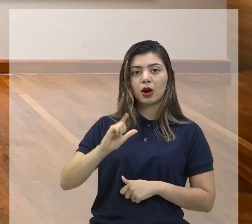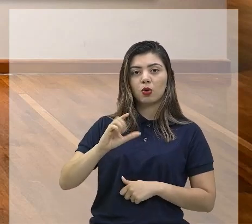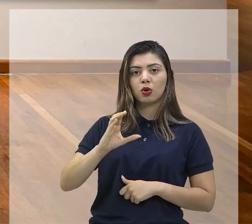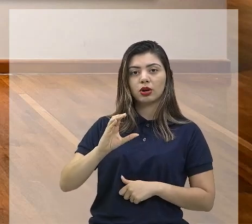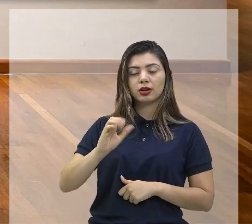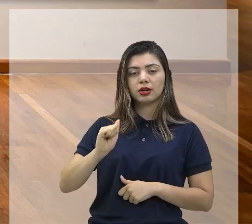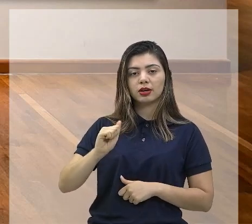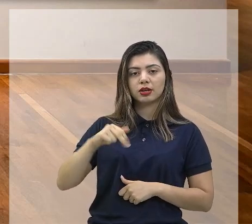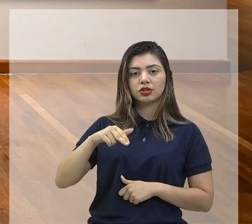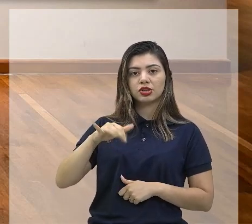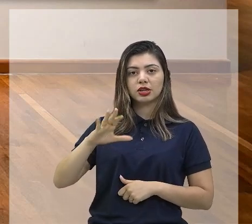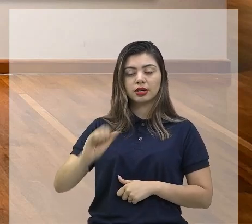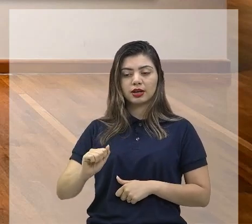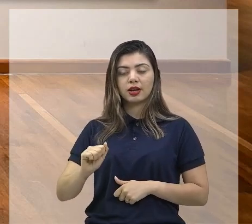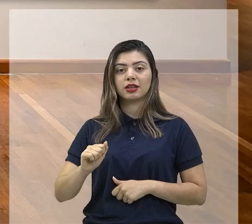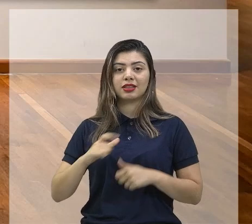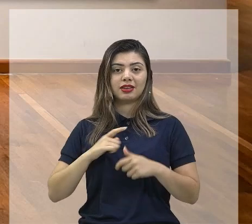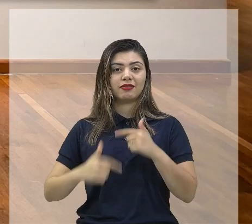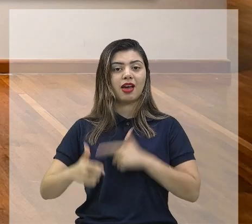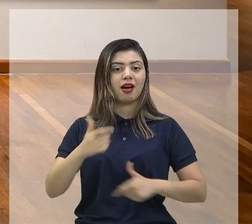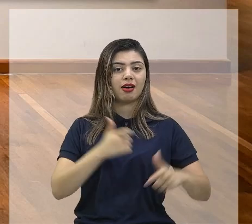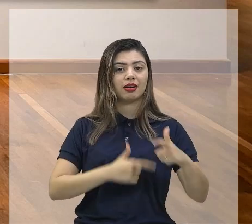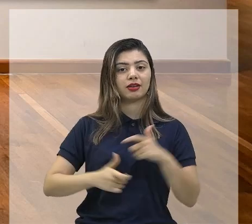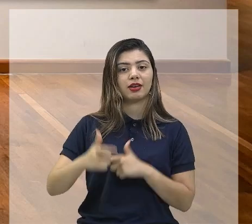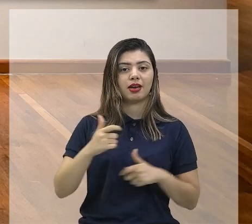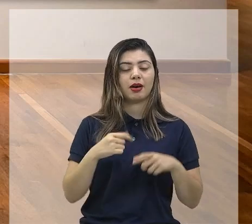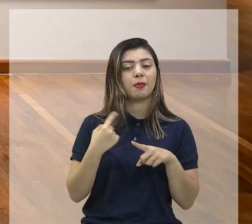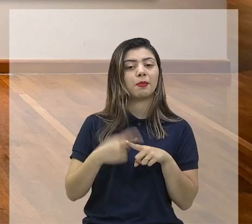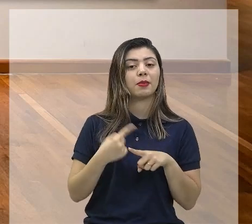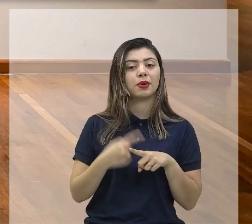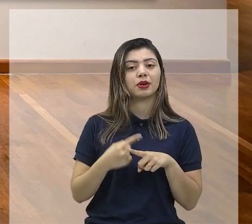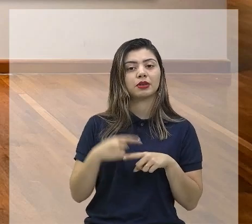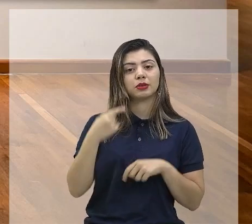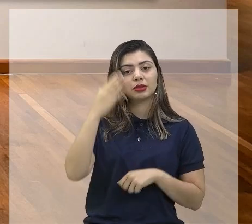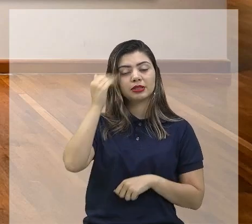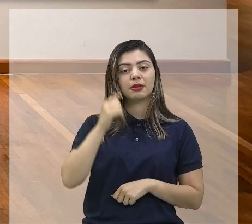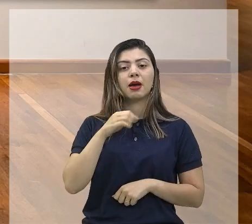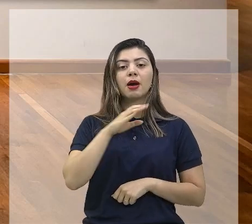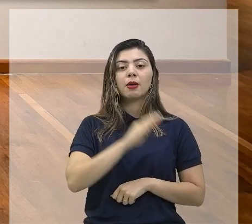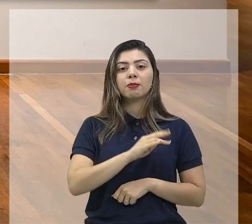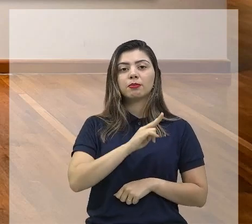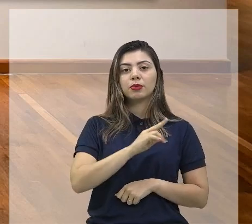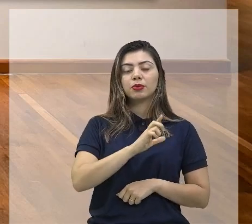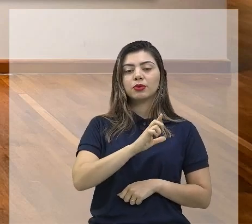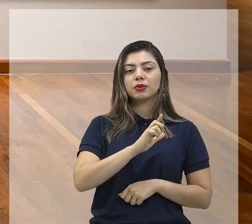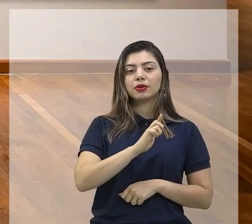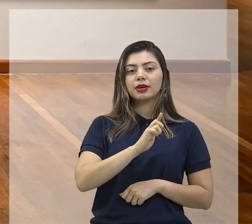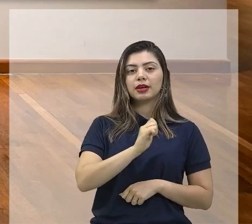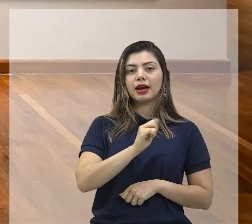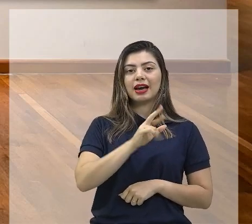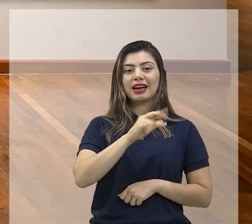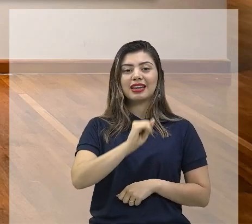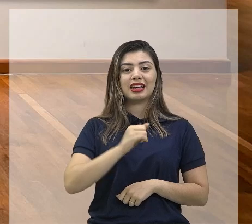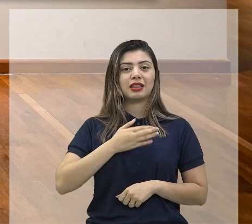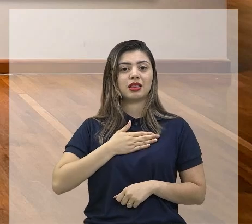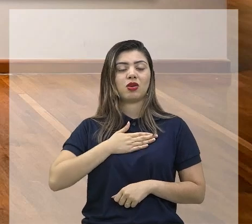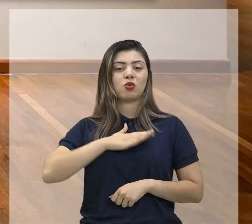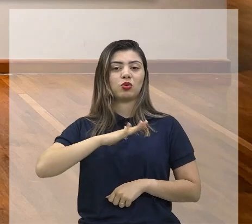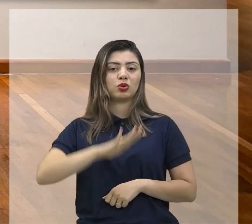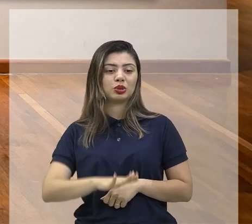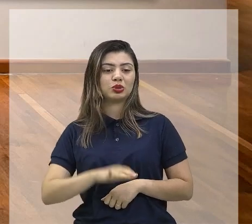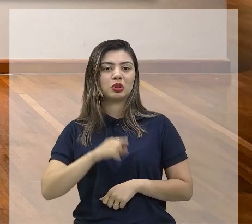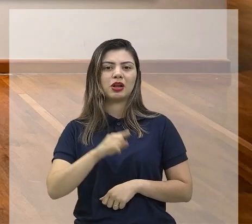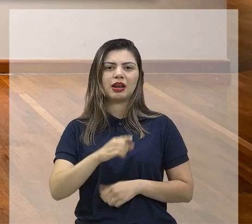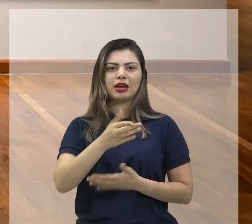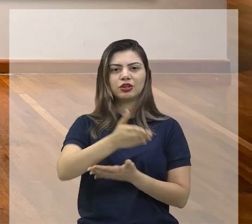membros da Liga Balcânica, pois a Bulgária ficou insatisfeita com a divisão dos territórios conquistados durante